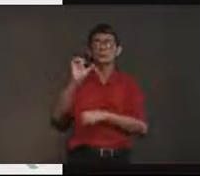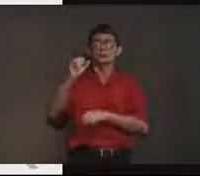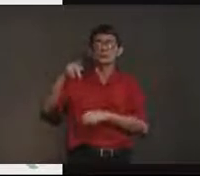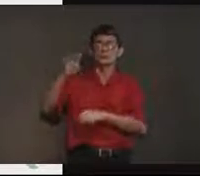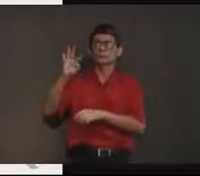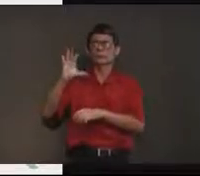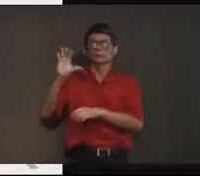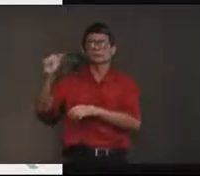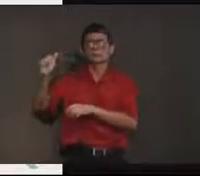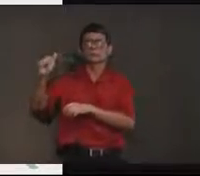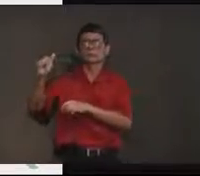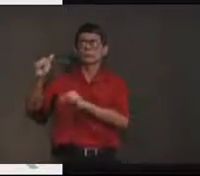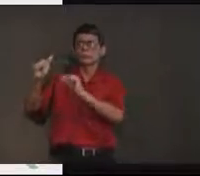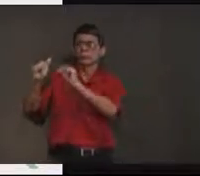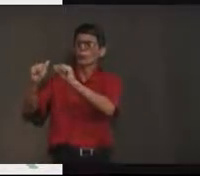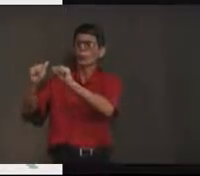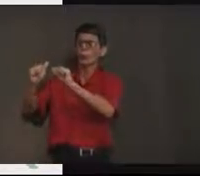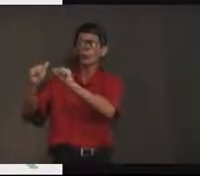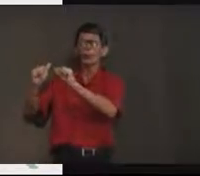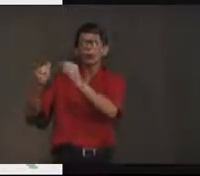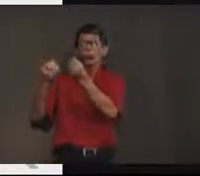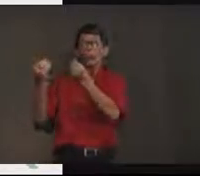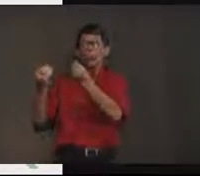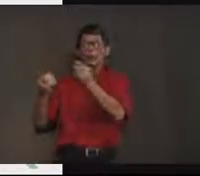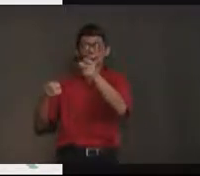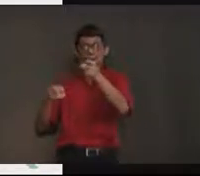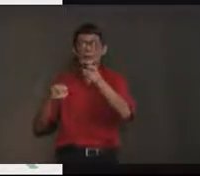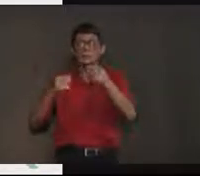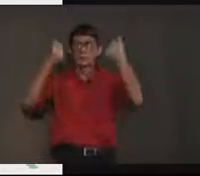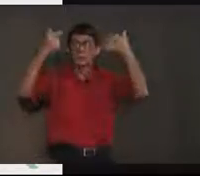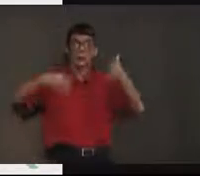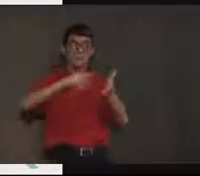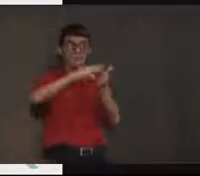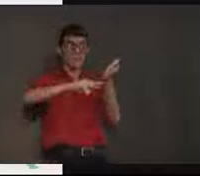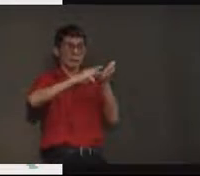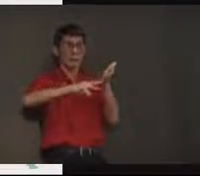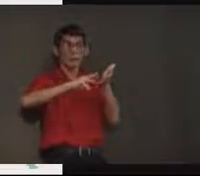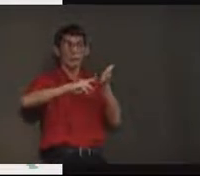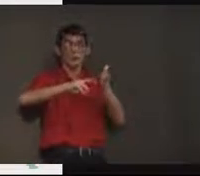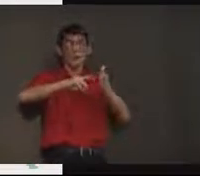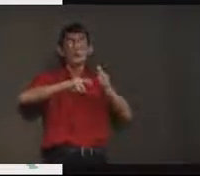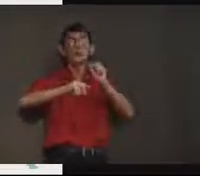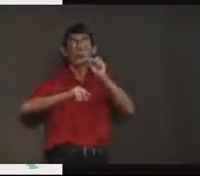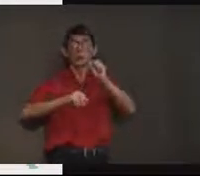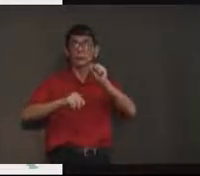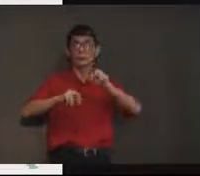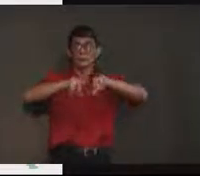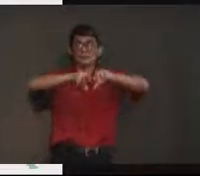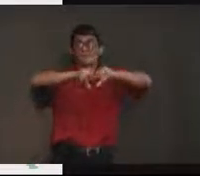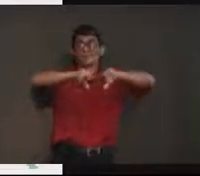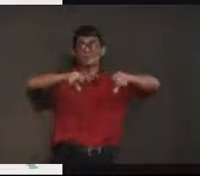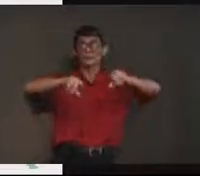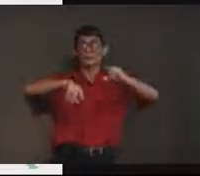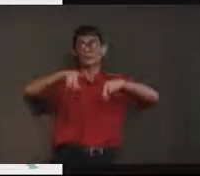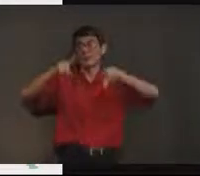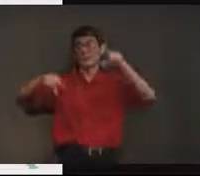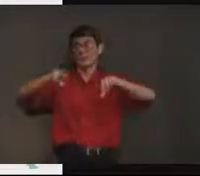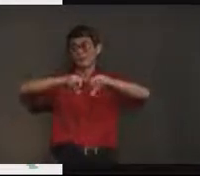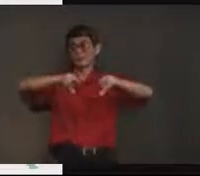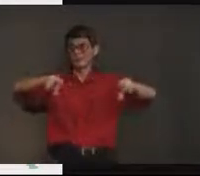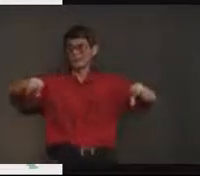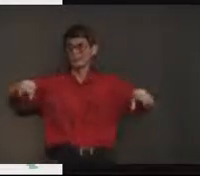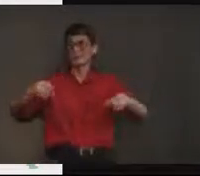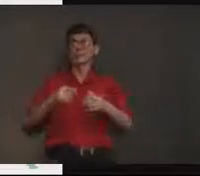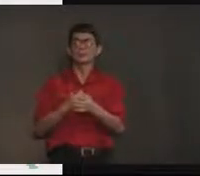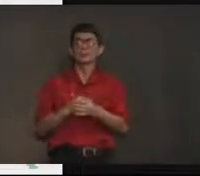método métodos variacionais O que são esses métodos variacionais são claro que matemática vocês de quem faz